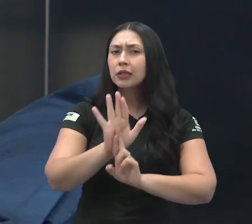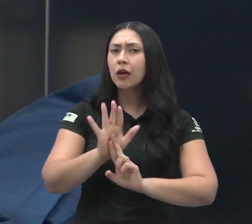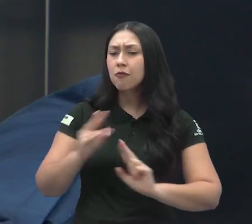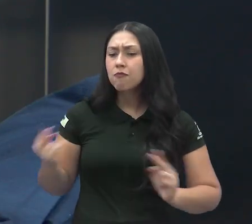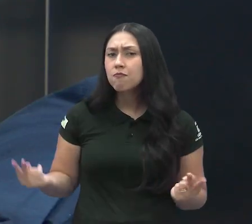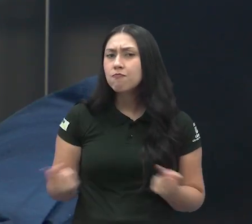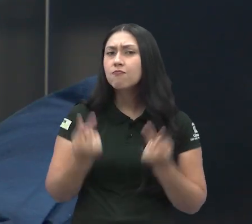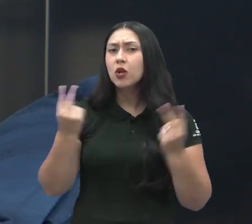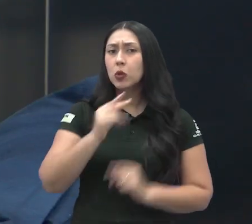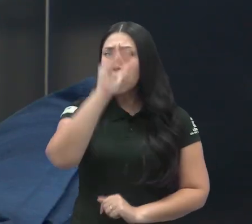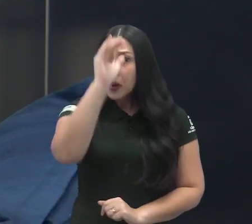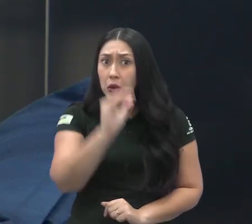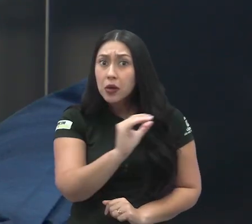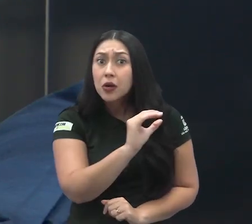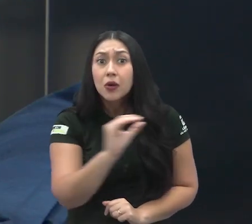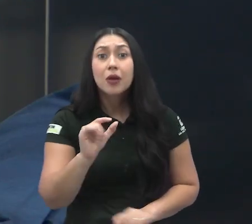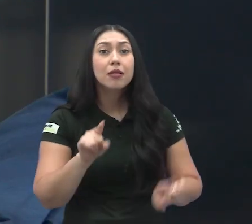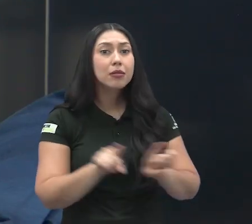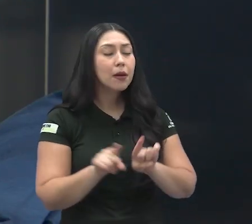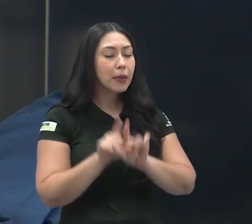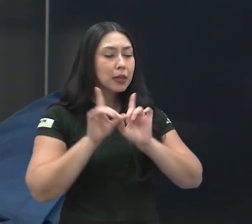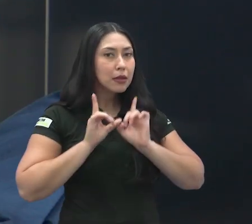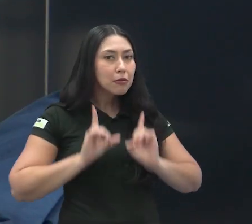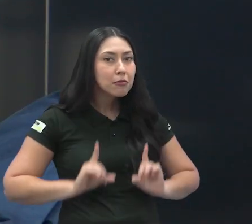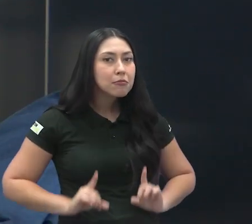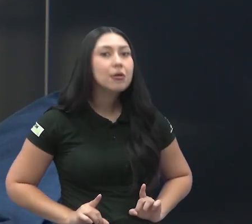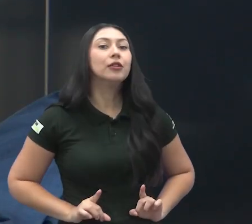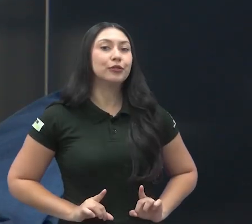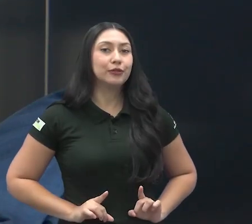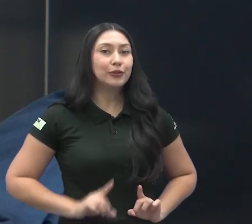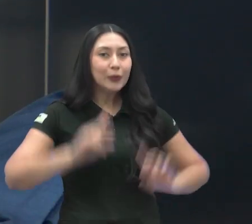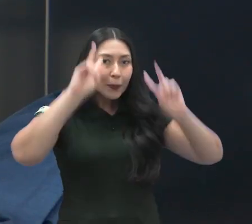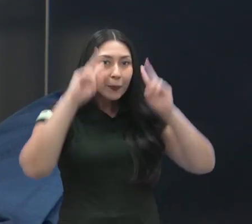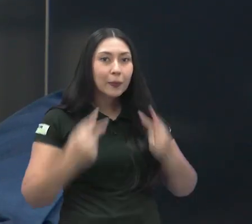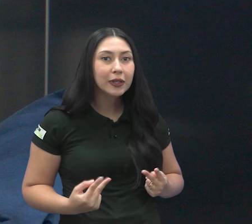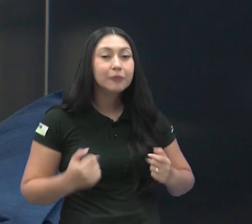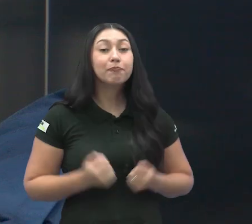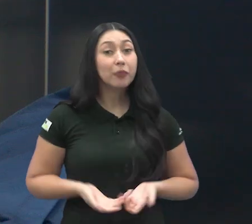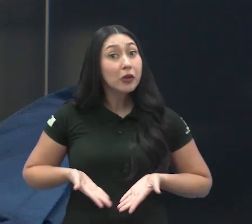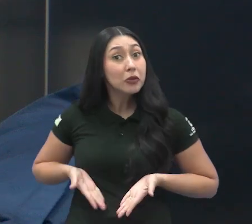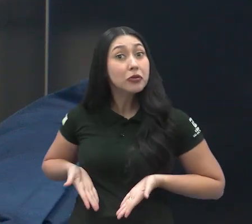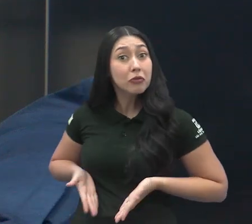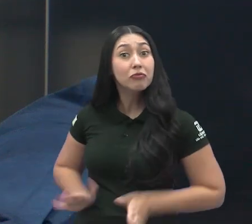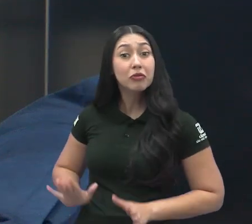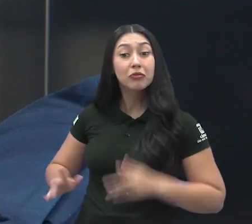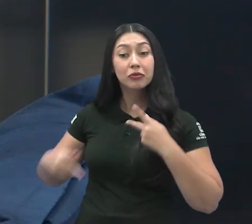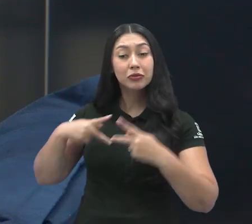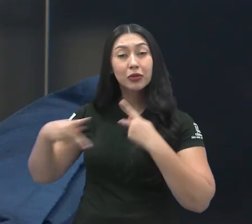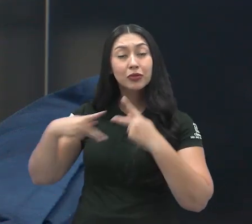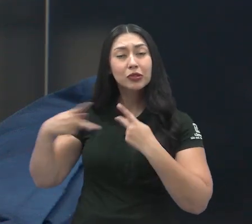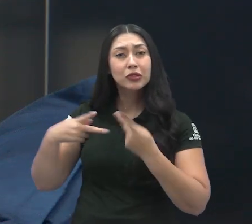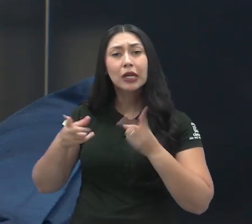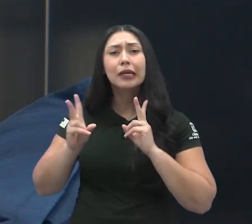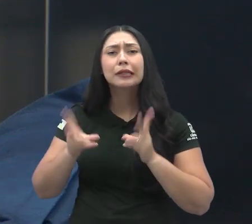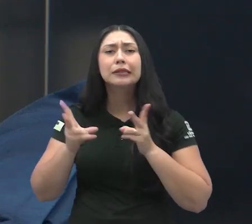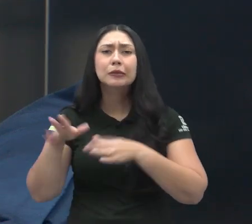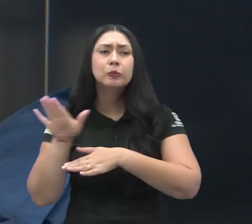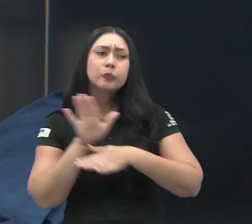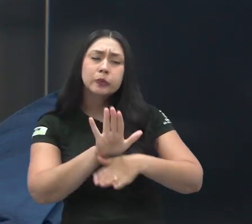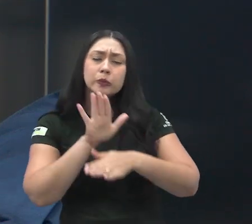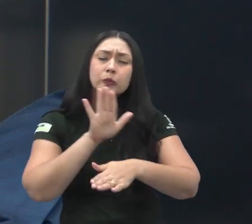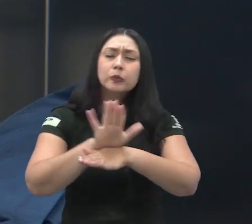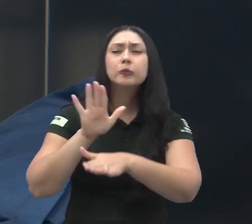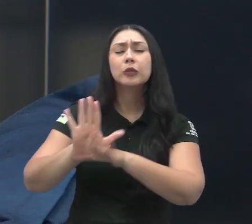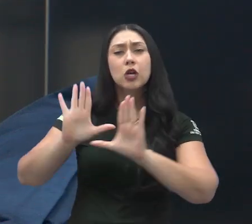valores católicos e da dignidade humana na Câmara Municipal. Nascido em São José dos Campos e com forte atuação comunitária,